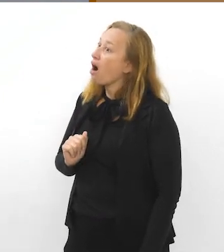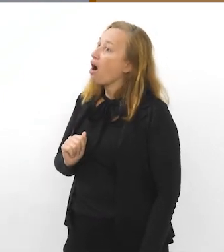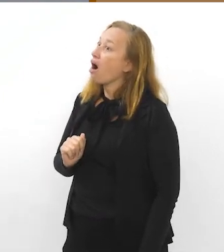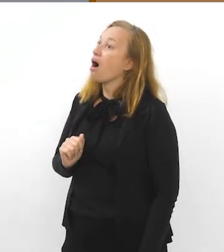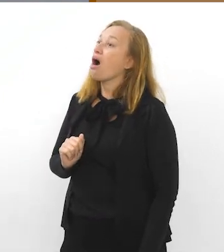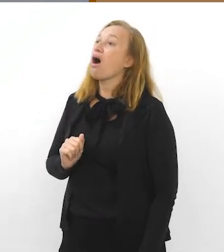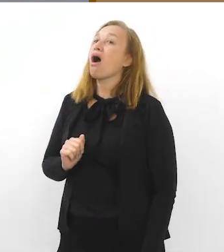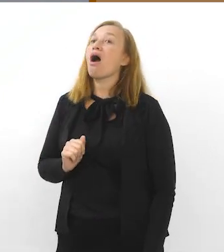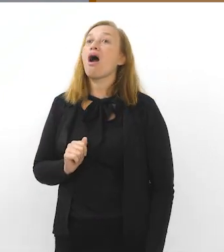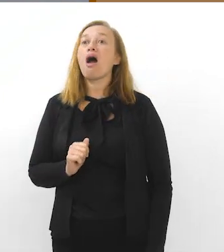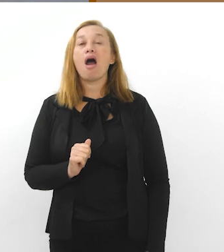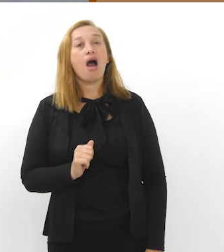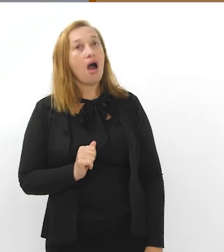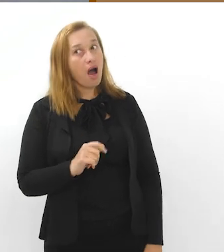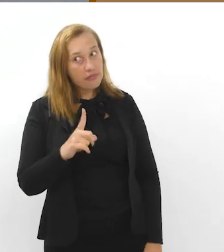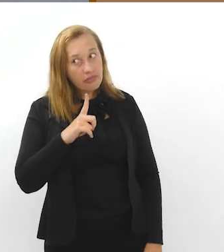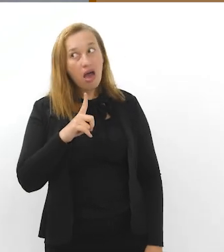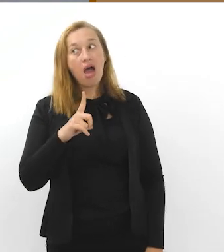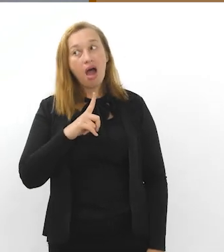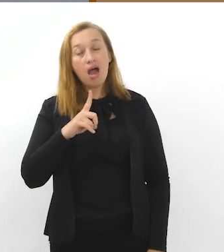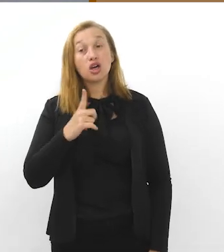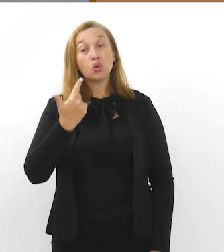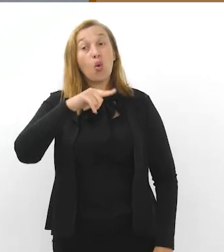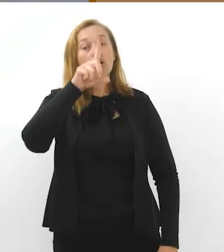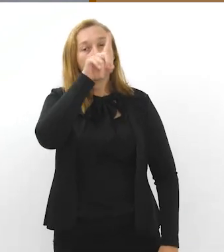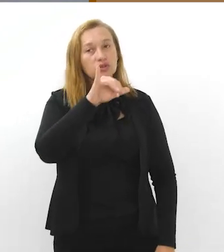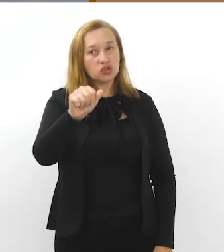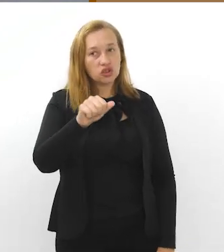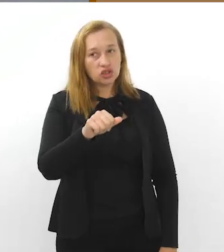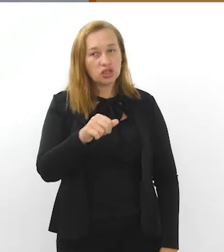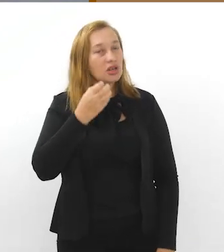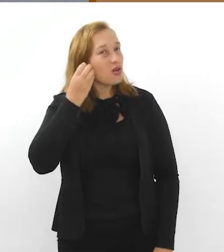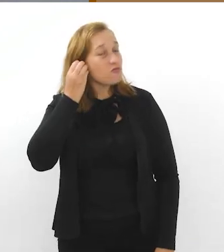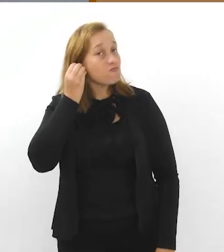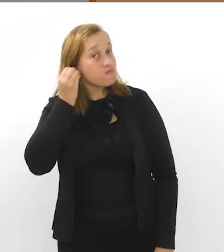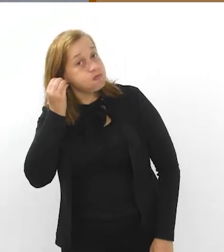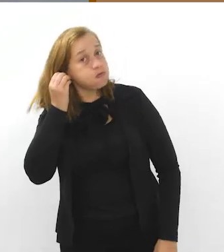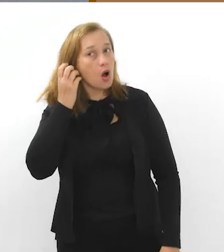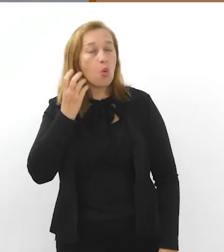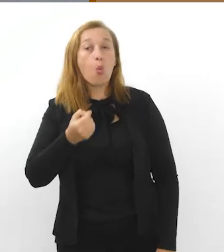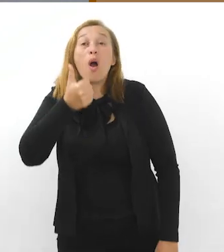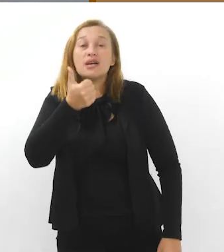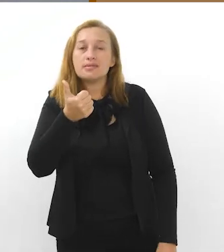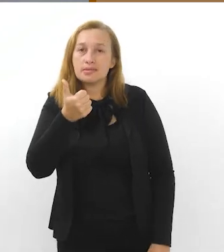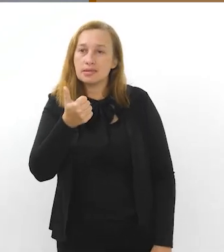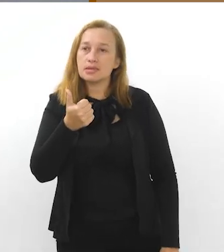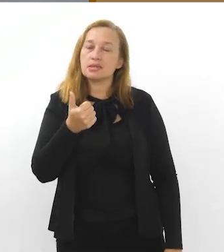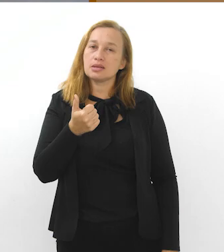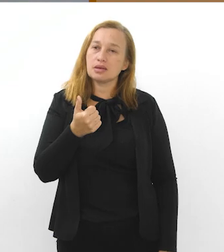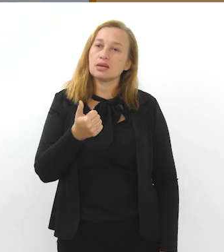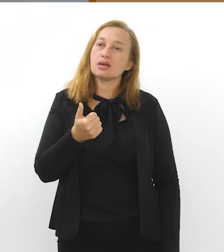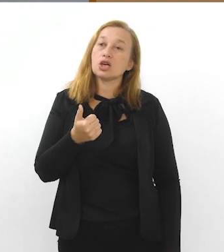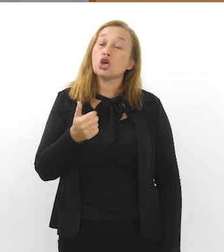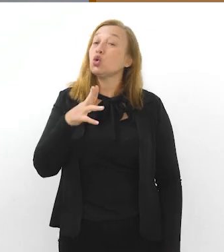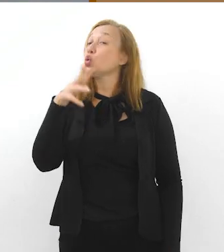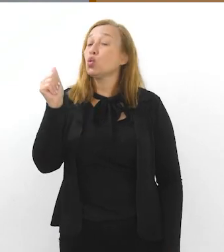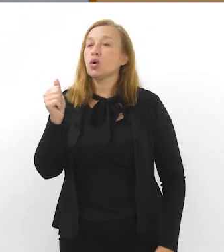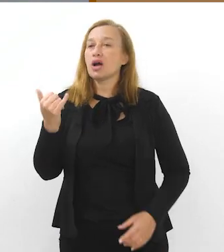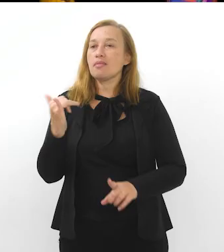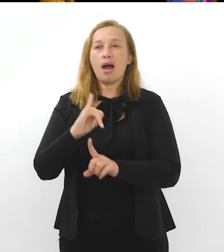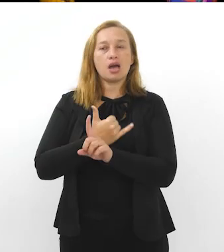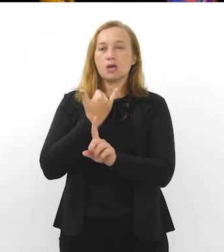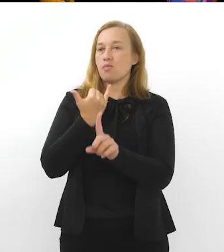isso. Eu falei, tenho. Aí no outro dia eu quase arranquei a orelha da menina, coitada, né? Mas nunca mais eu